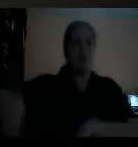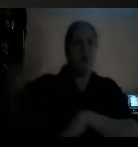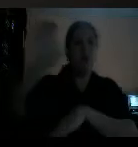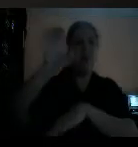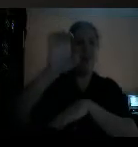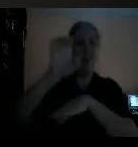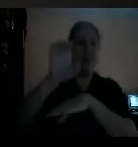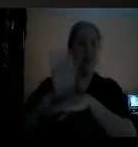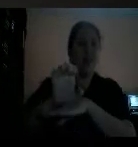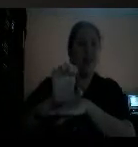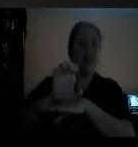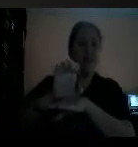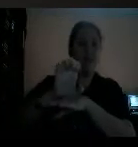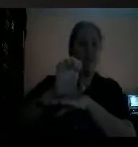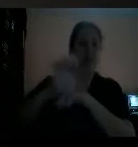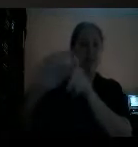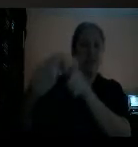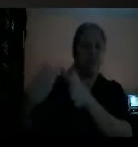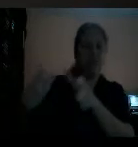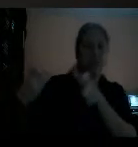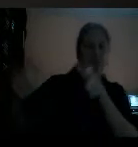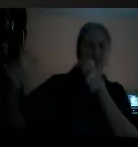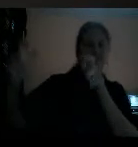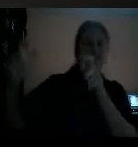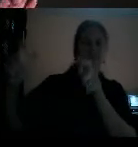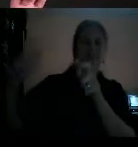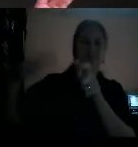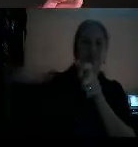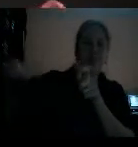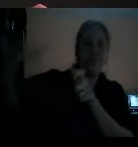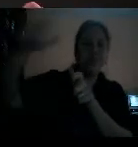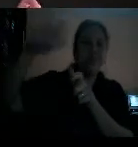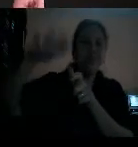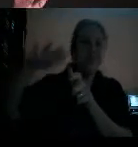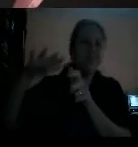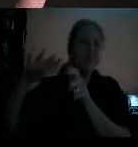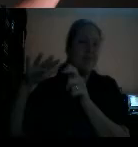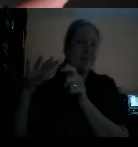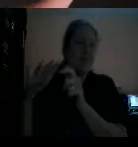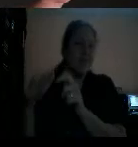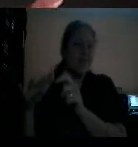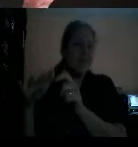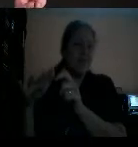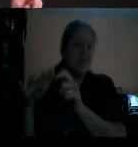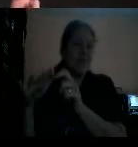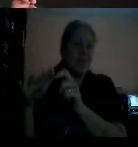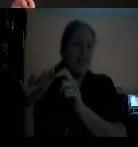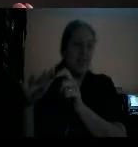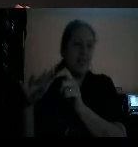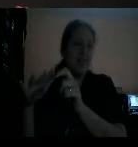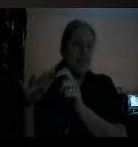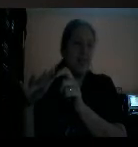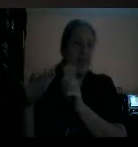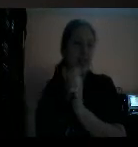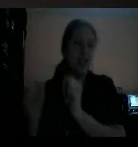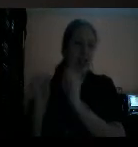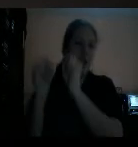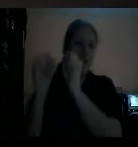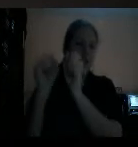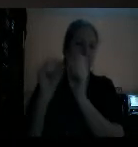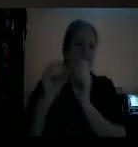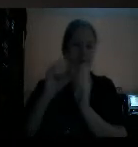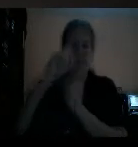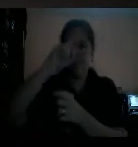Mundial, posterior à Segunda Guerra Mundial, durante a Guerra Fria, expandir o que? Os dedos da superpotência sobre